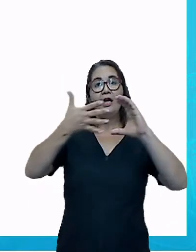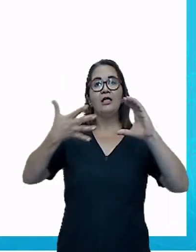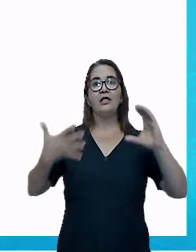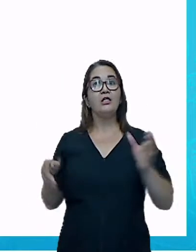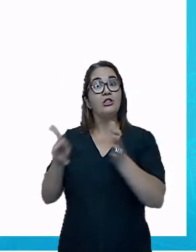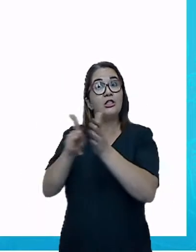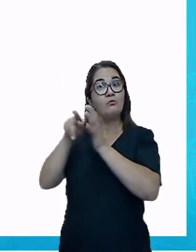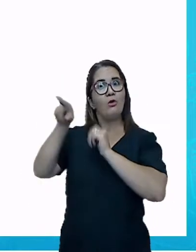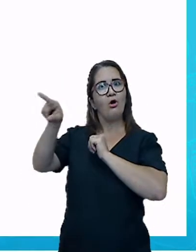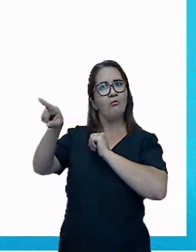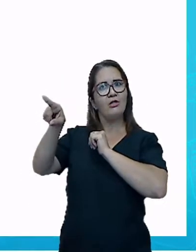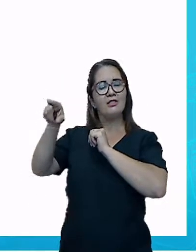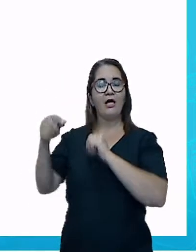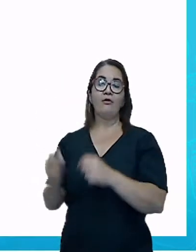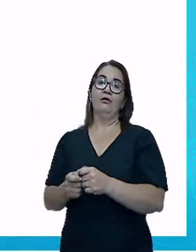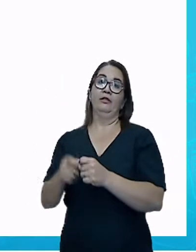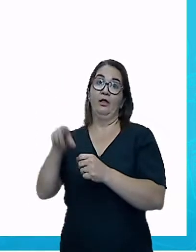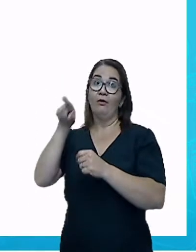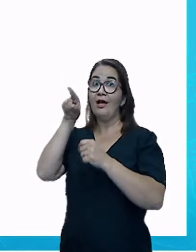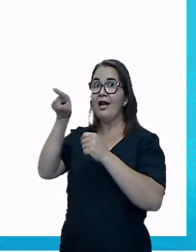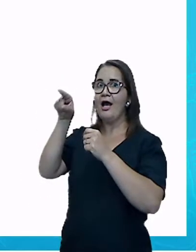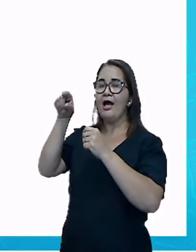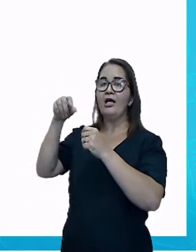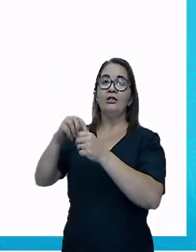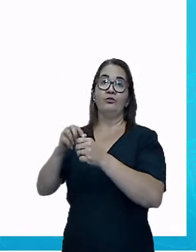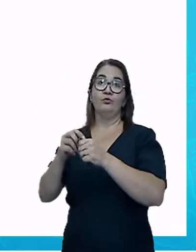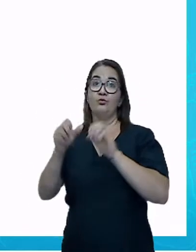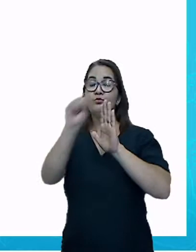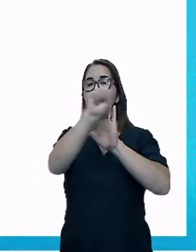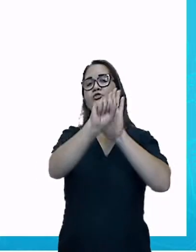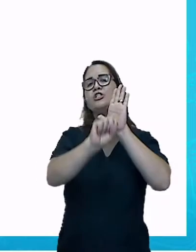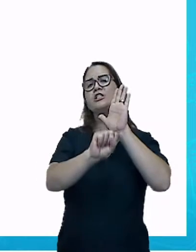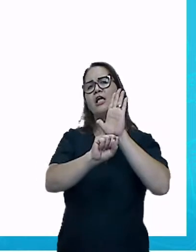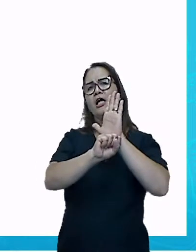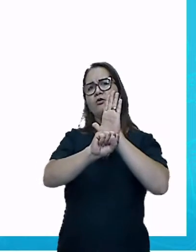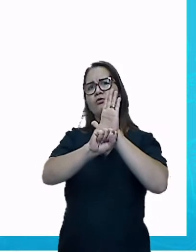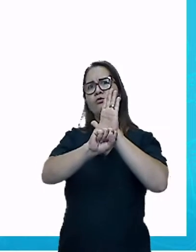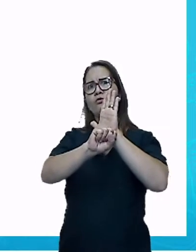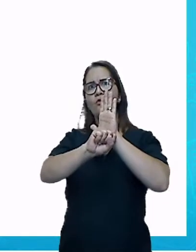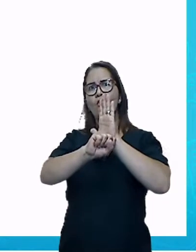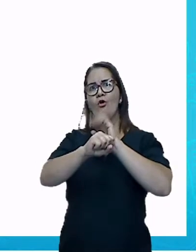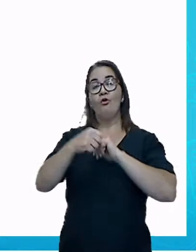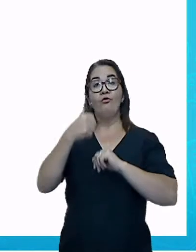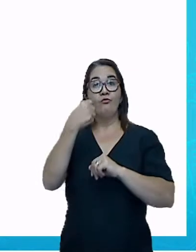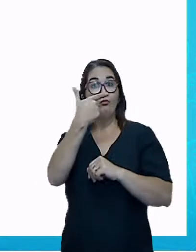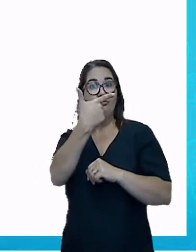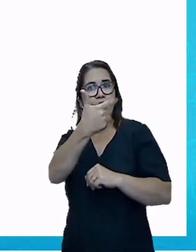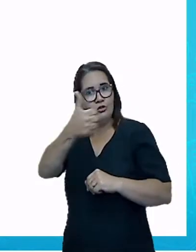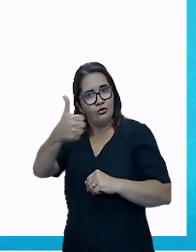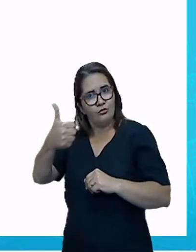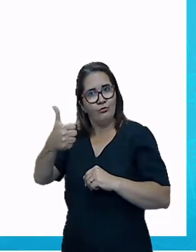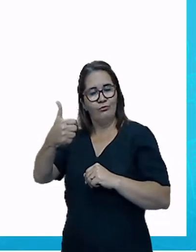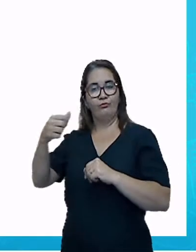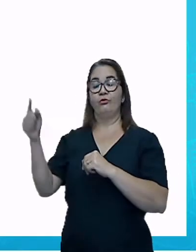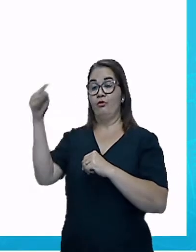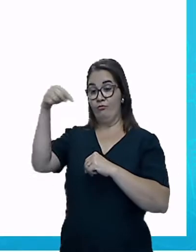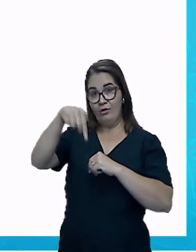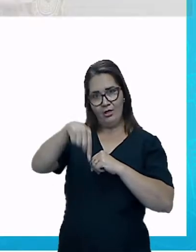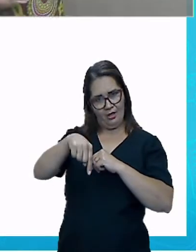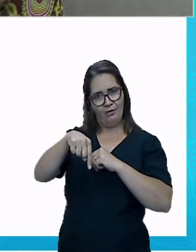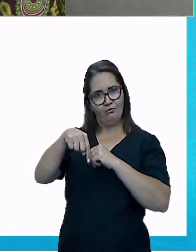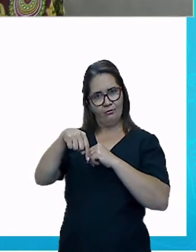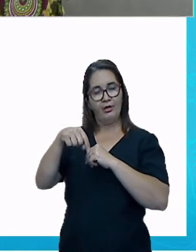XXI. Vieram para o Brasil em 1830. Dá para observar nessa figura que